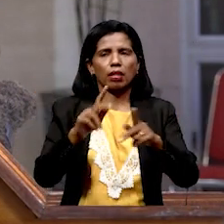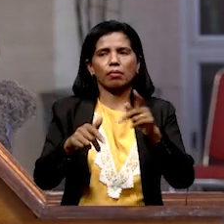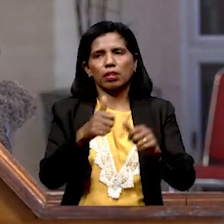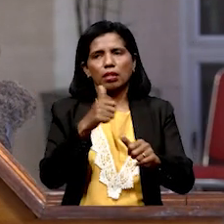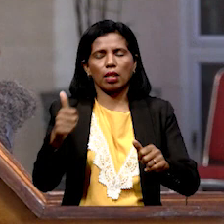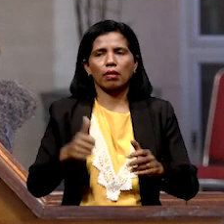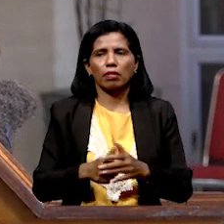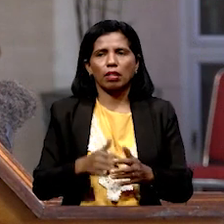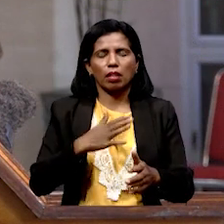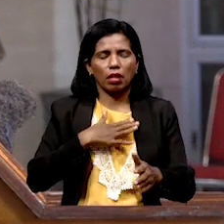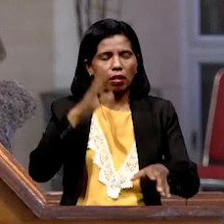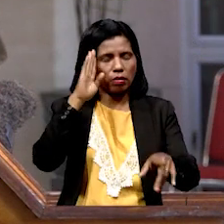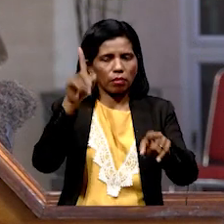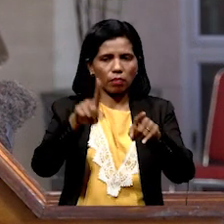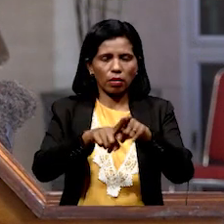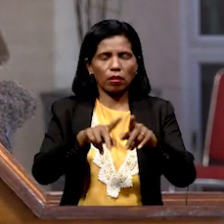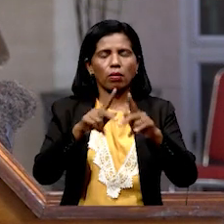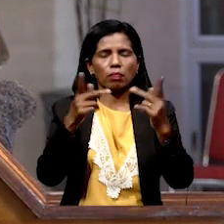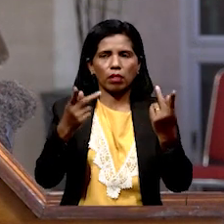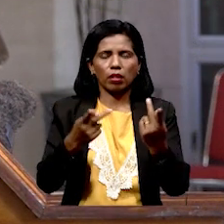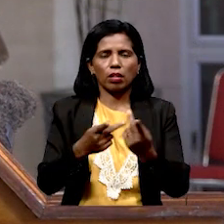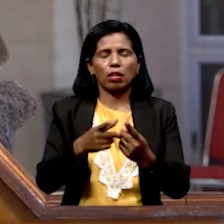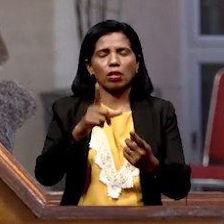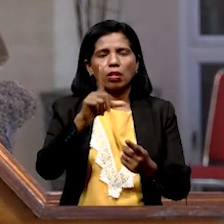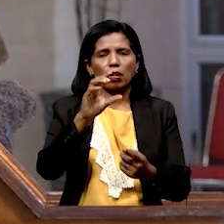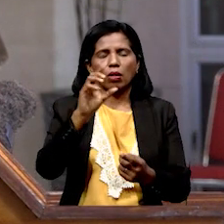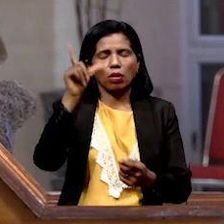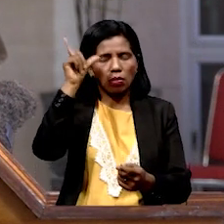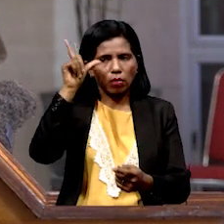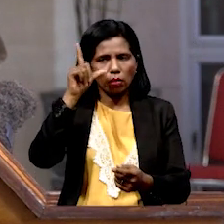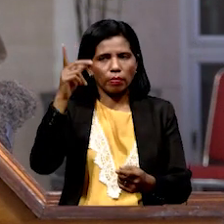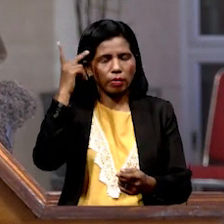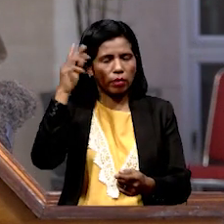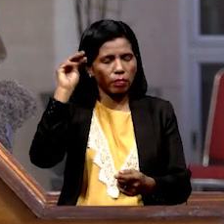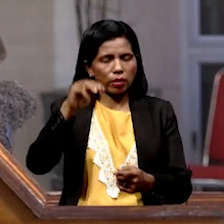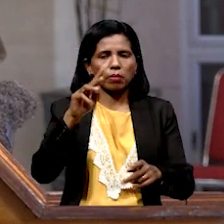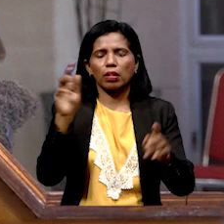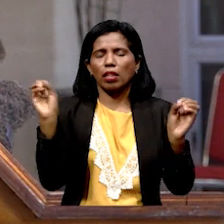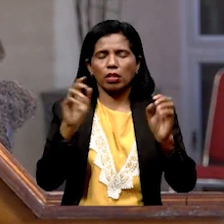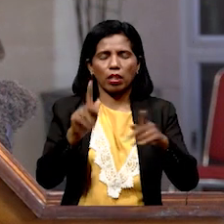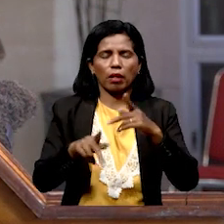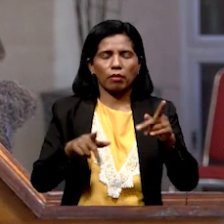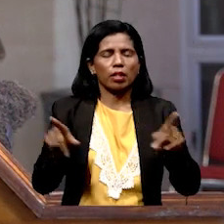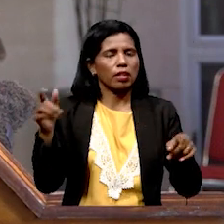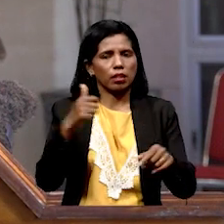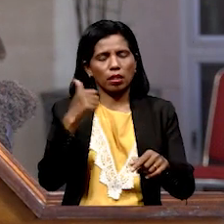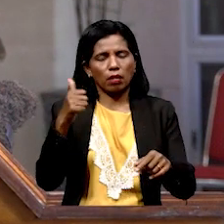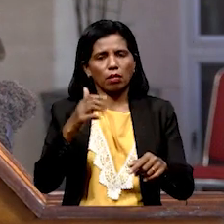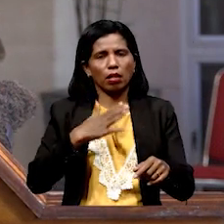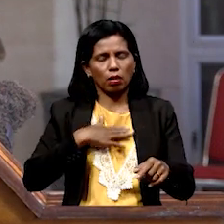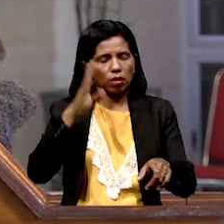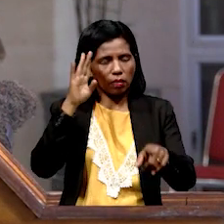a união irmão, a união companheiro Lolo. Primeiro-Ministro, Lácio Macelo, a união irmão Tauro,